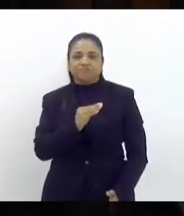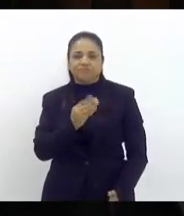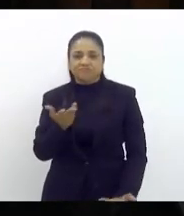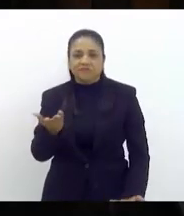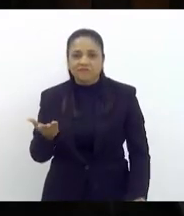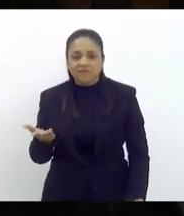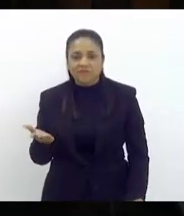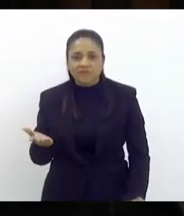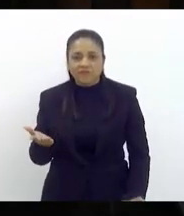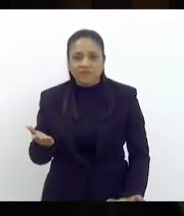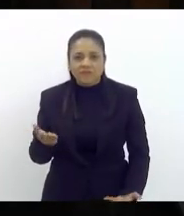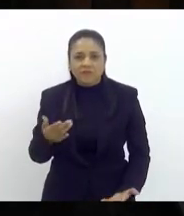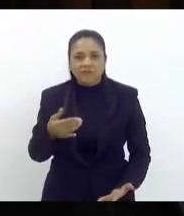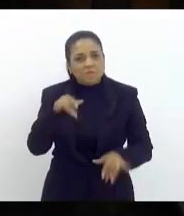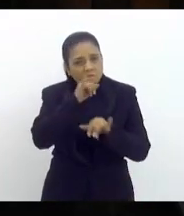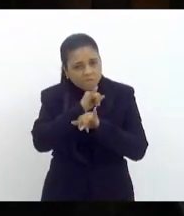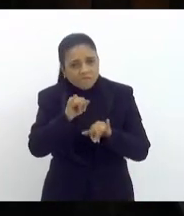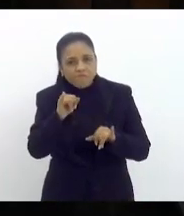quero citar aqui